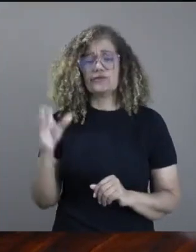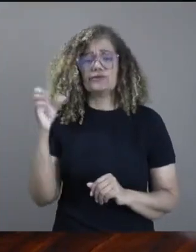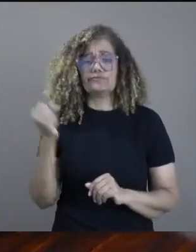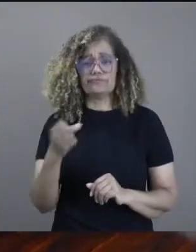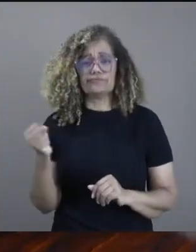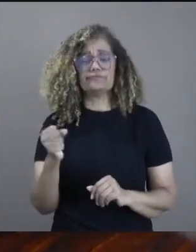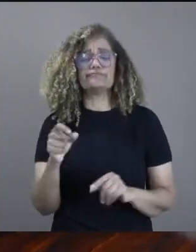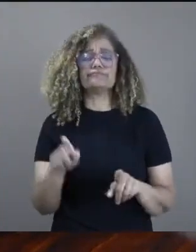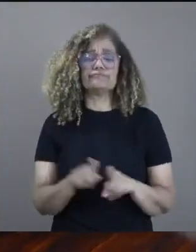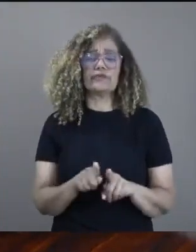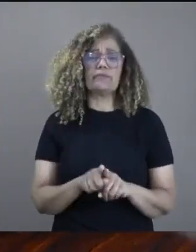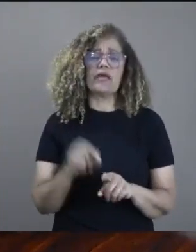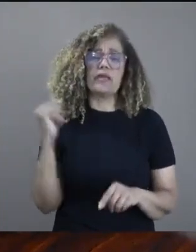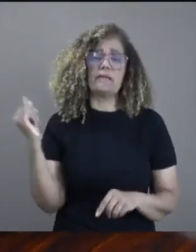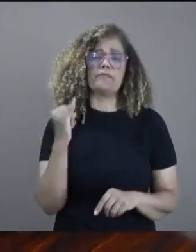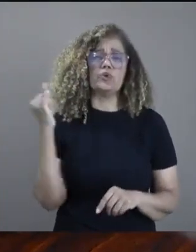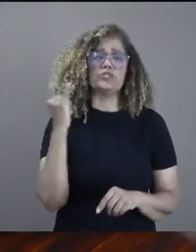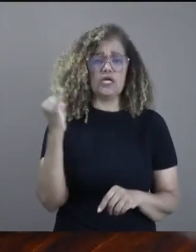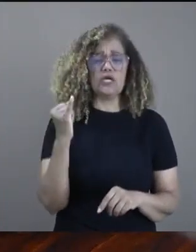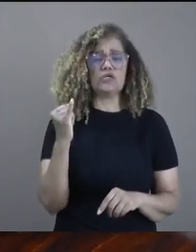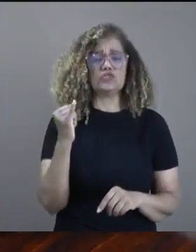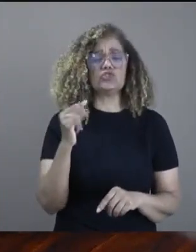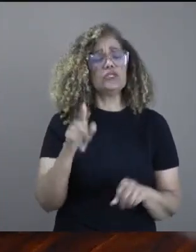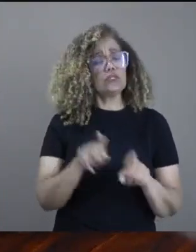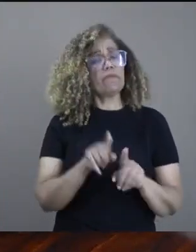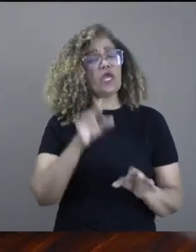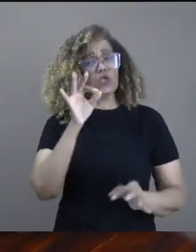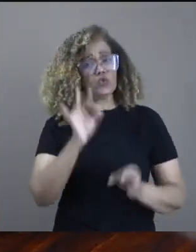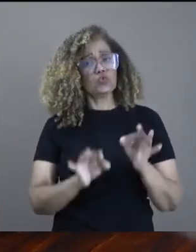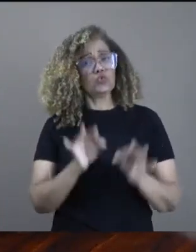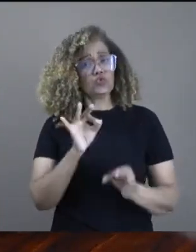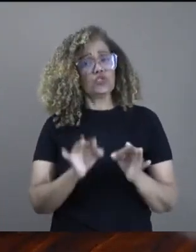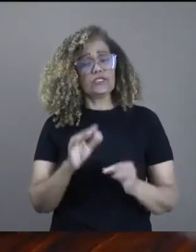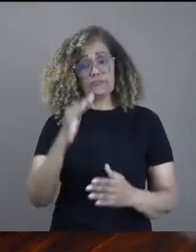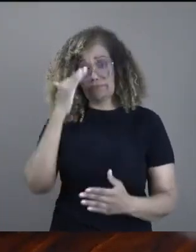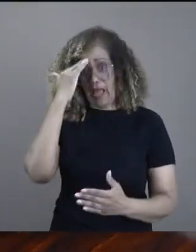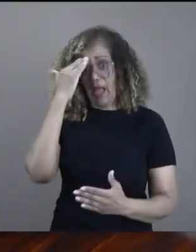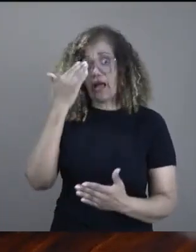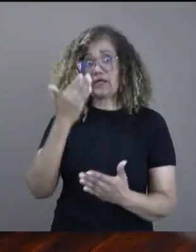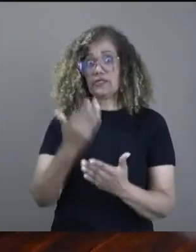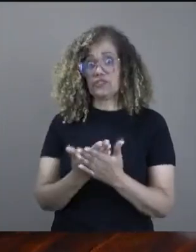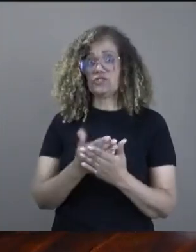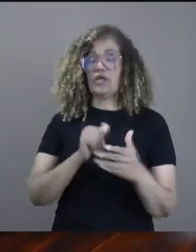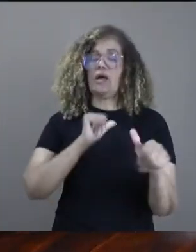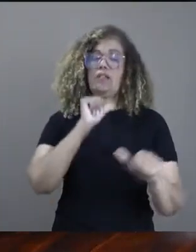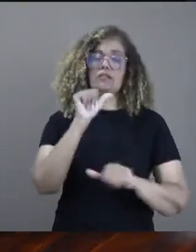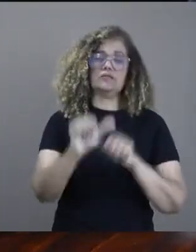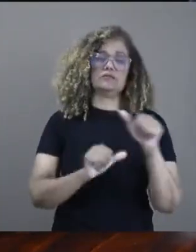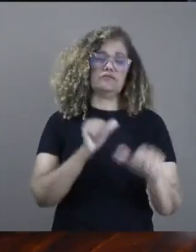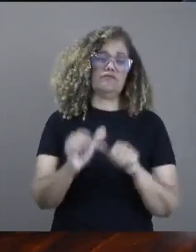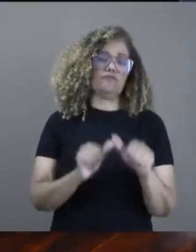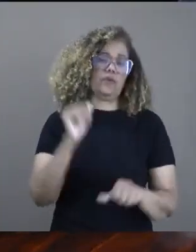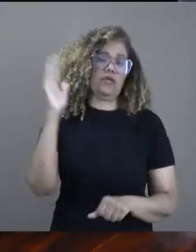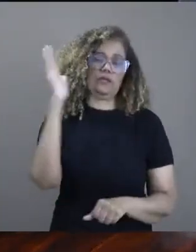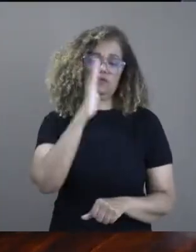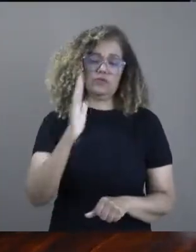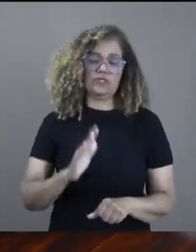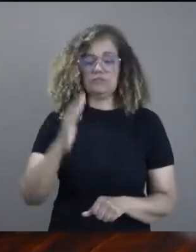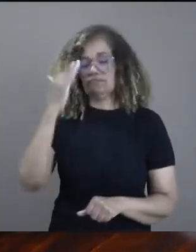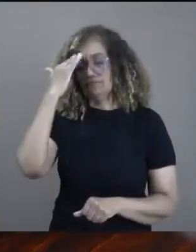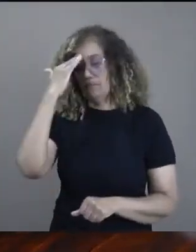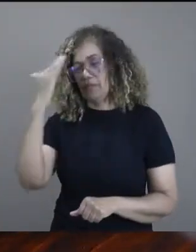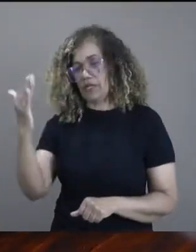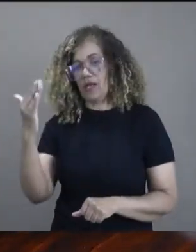aposentados e pensionista é uma questão de justiça é acreditar no desenvolvimento do Brasil Muito obrigado